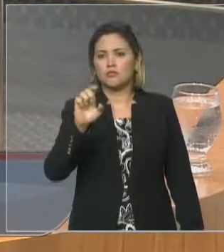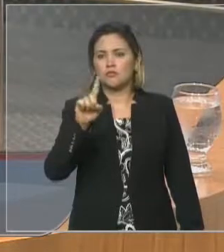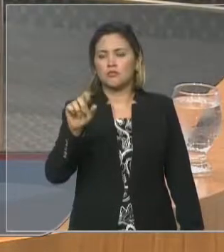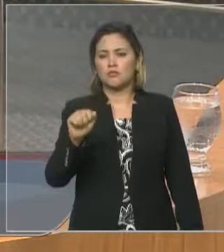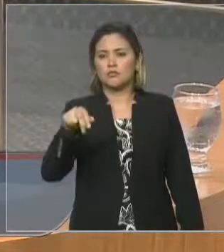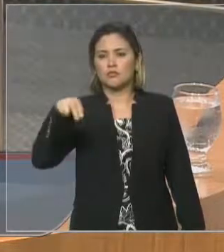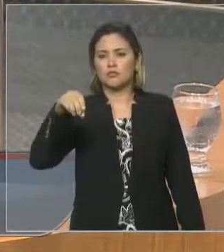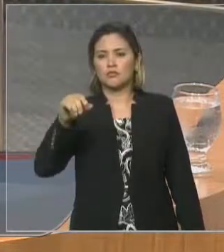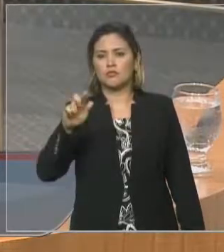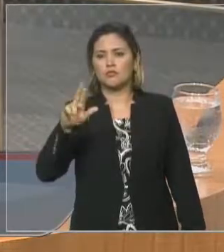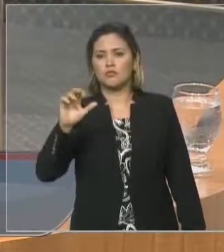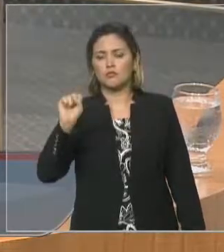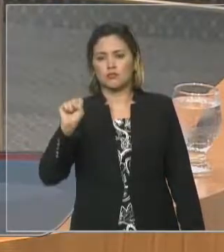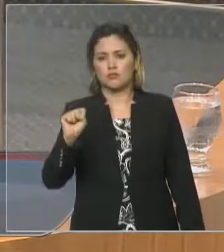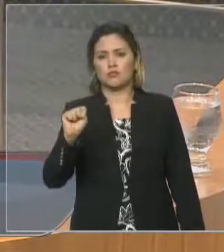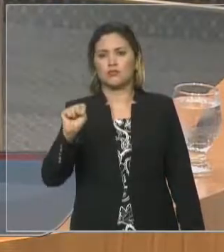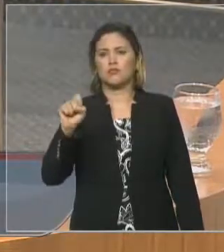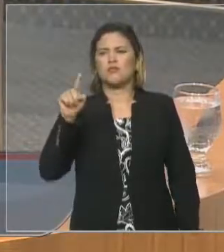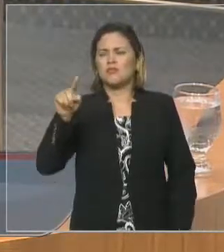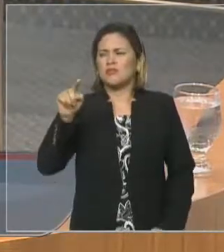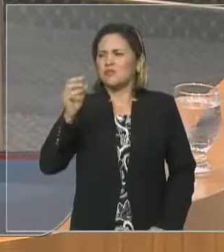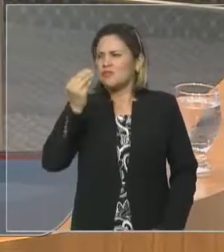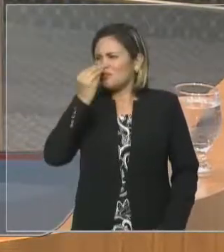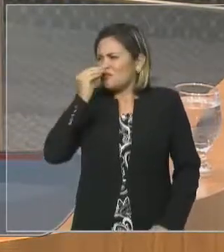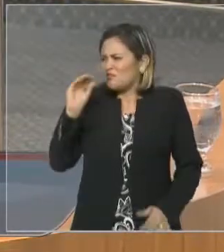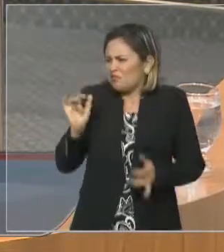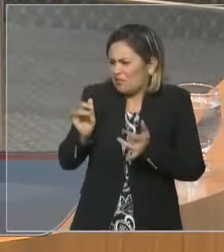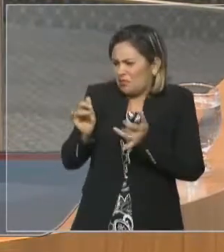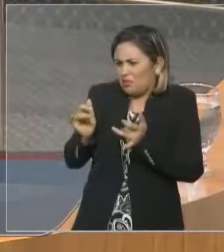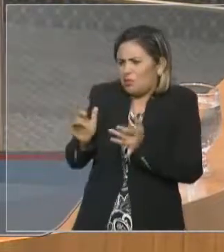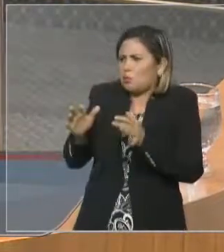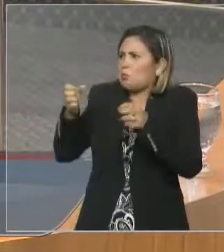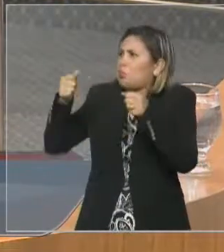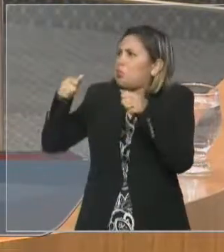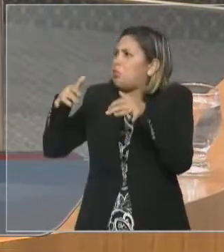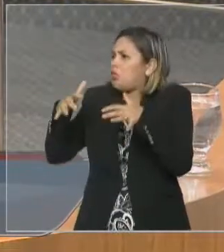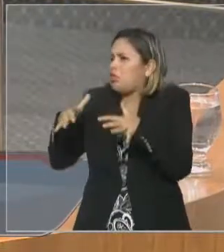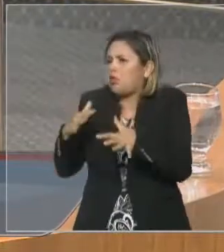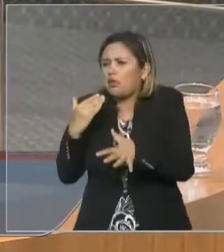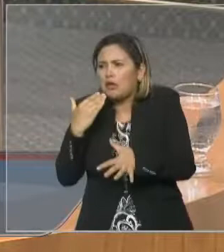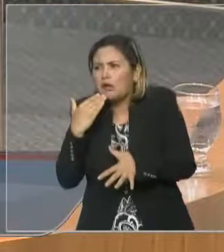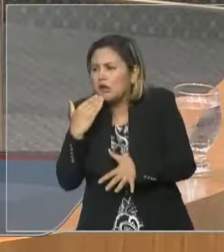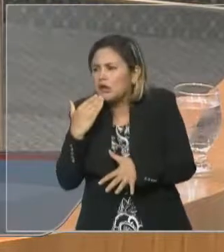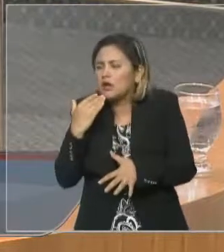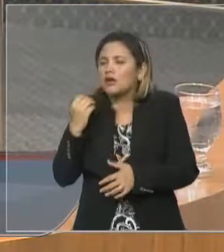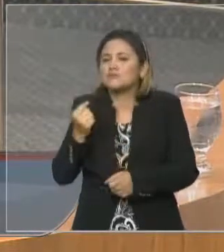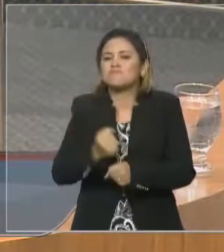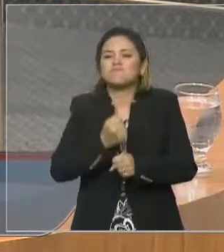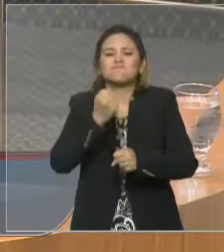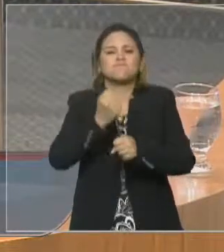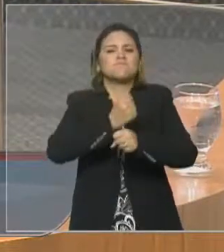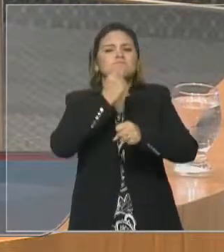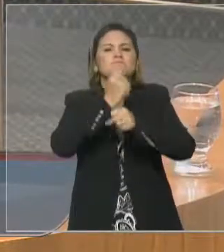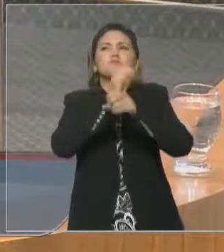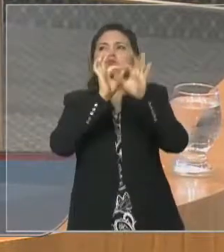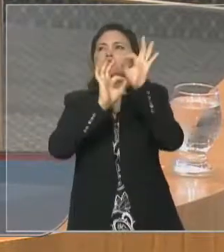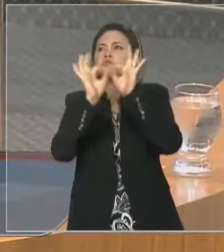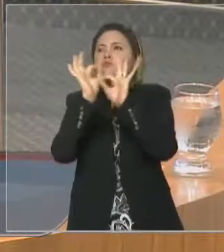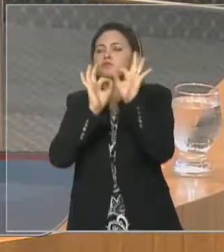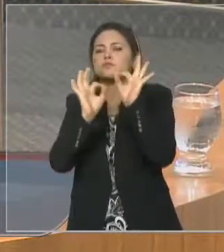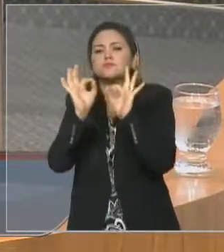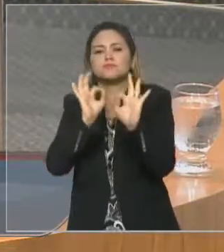por quem lá passava via aquele prédio no meio em ruínas. Foi totalmente reformado, foi totalmente